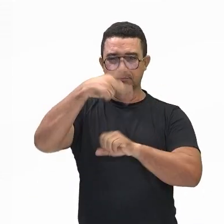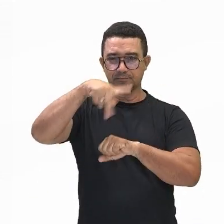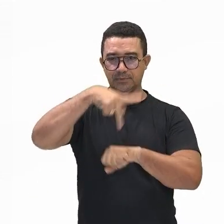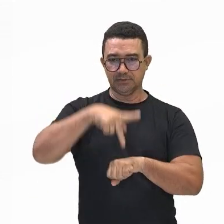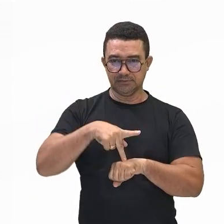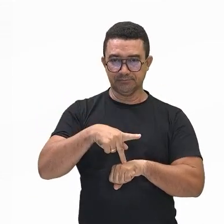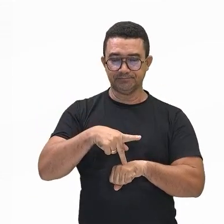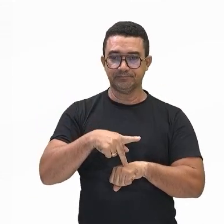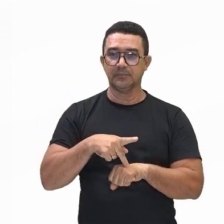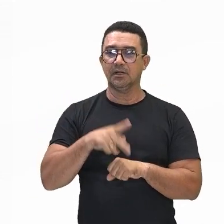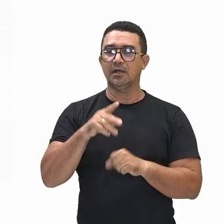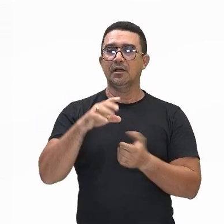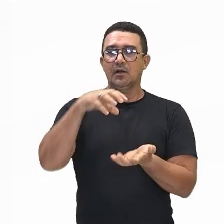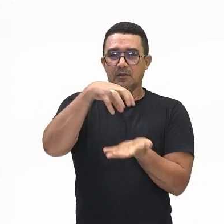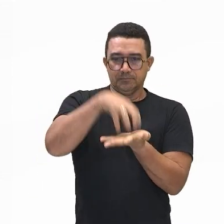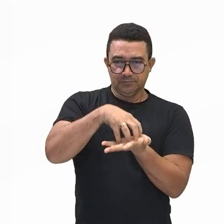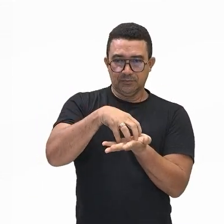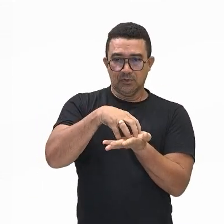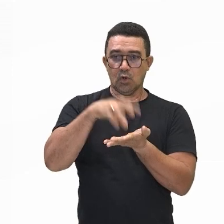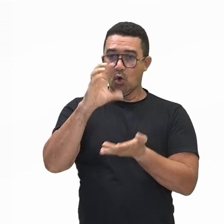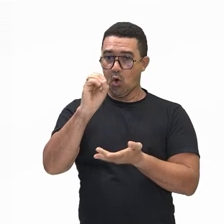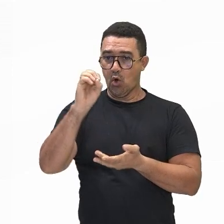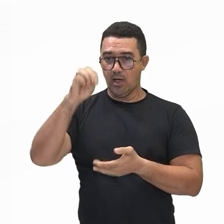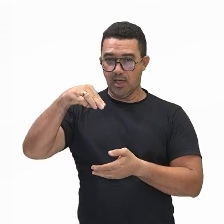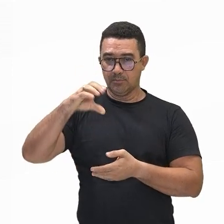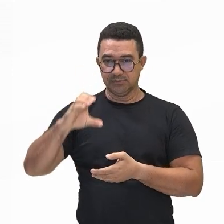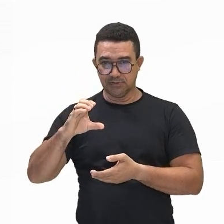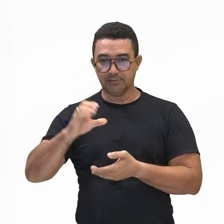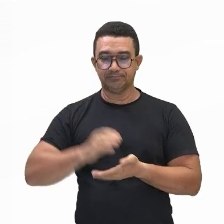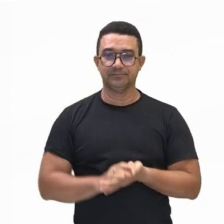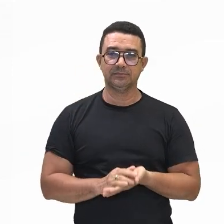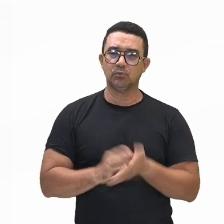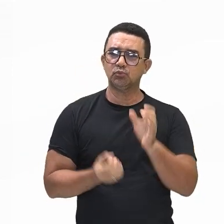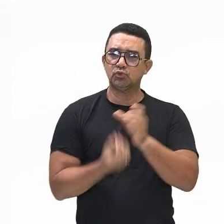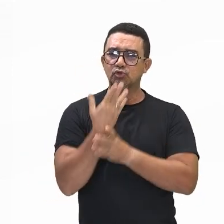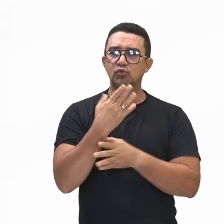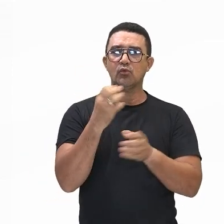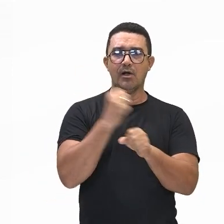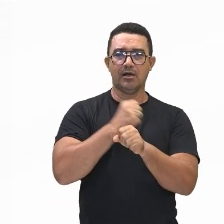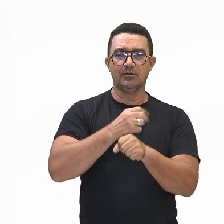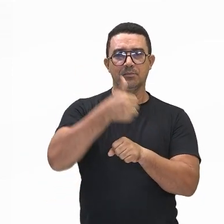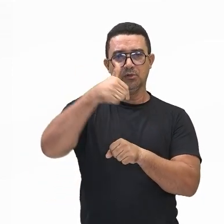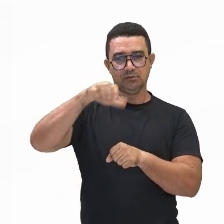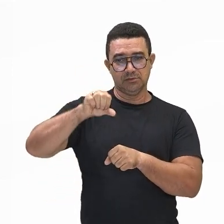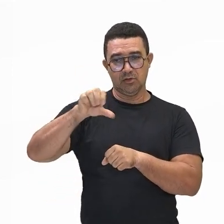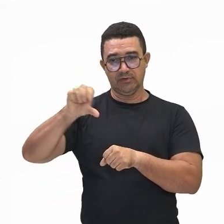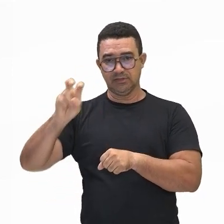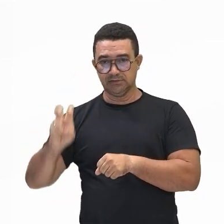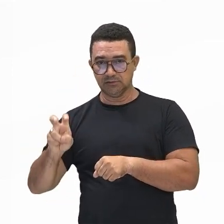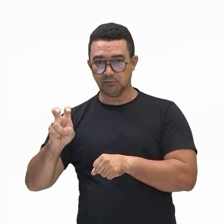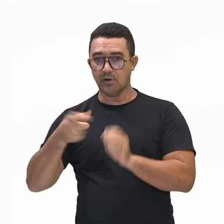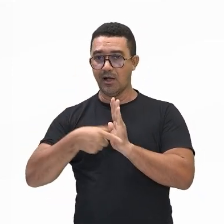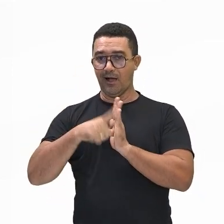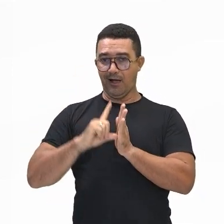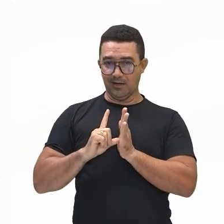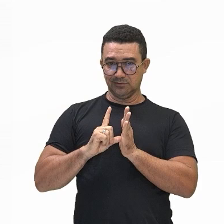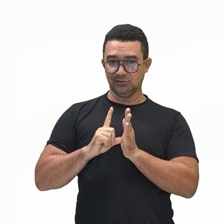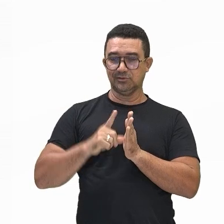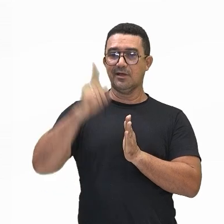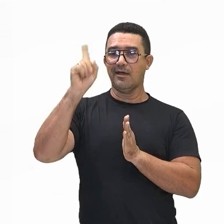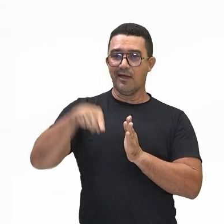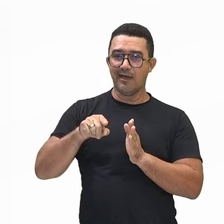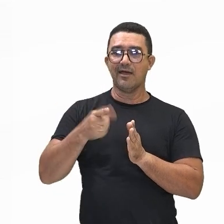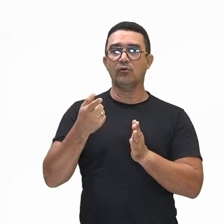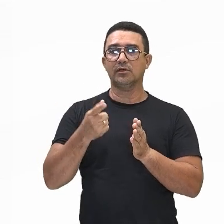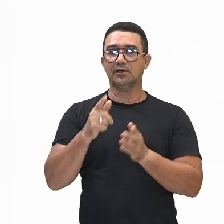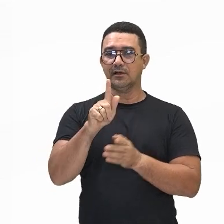A OMC, gente, ela foi estabelecida aí no ano de 1995, que antes, né, era o Acordo